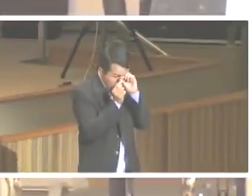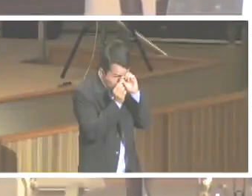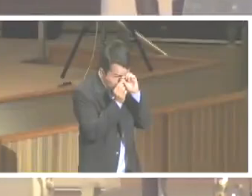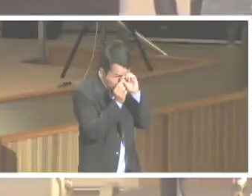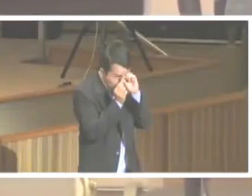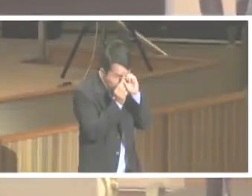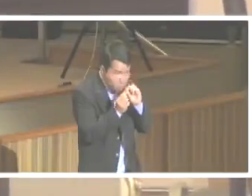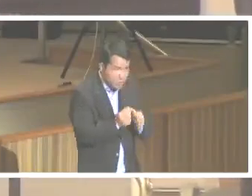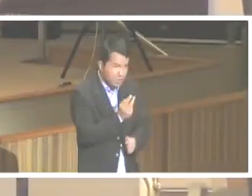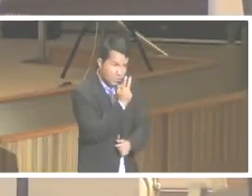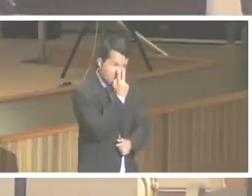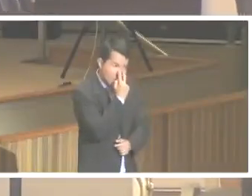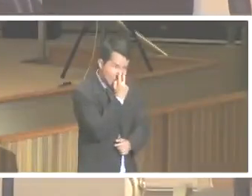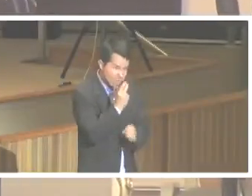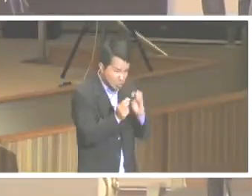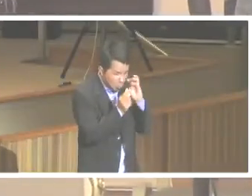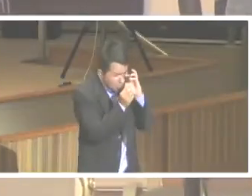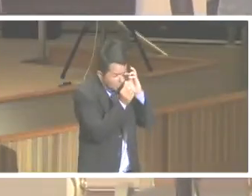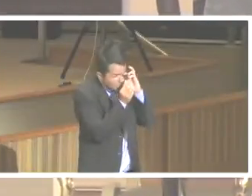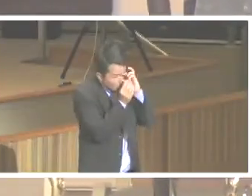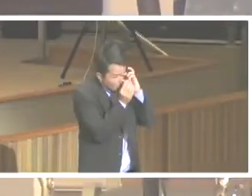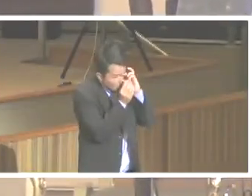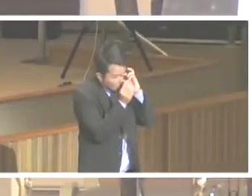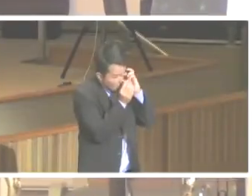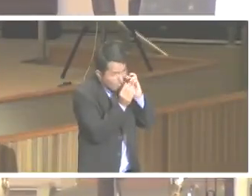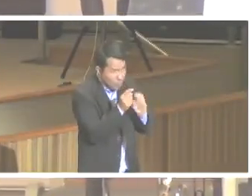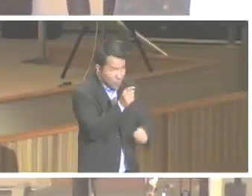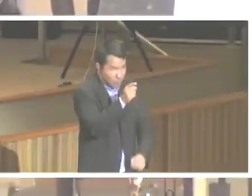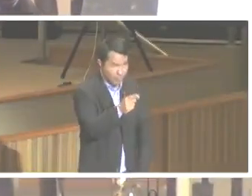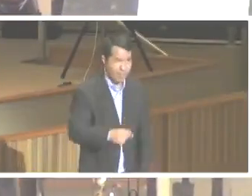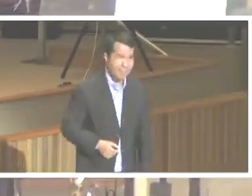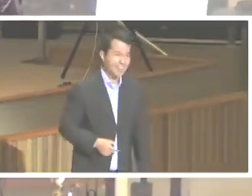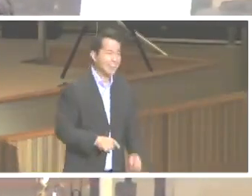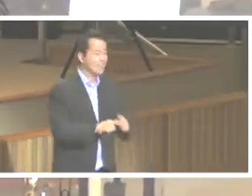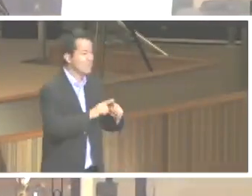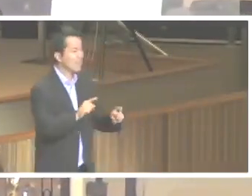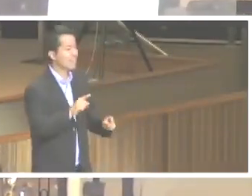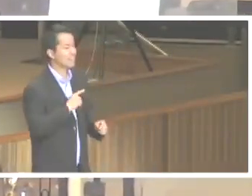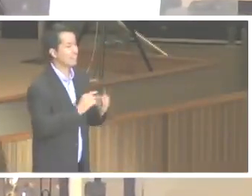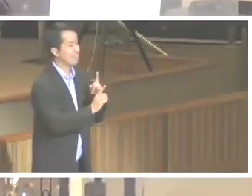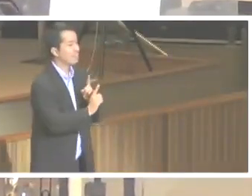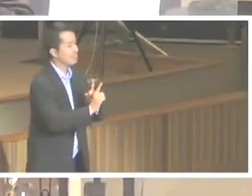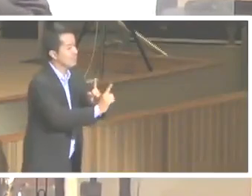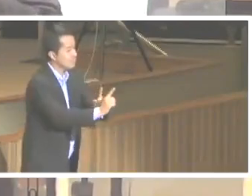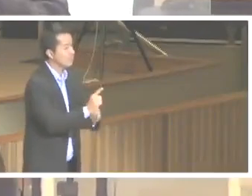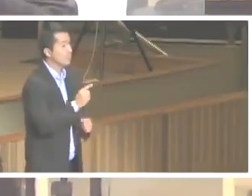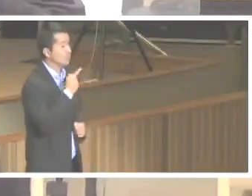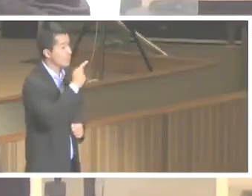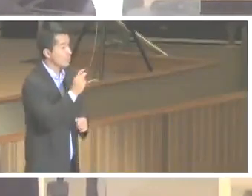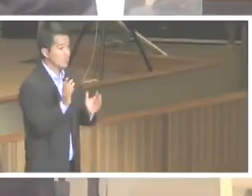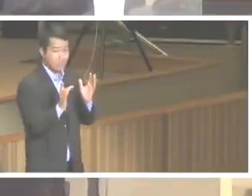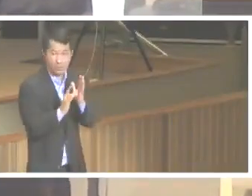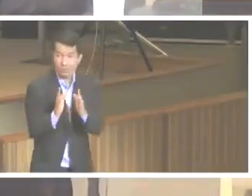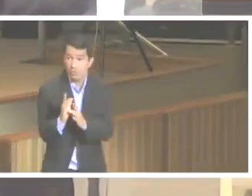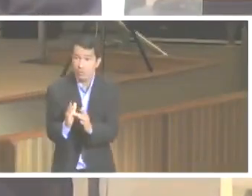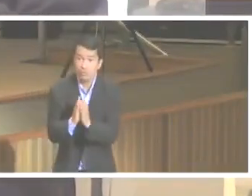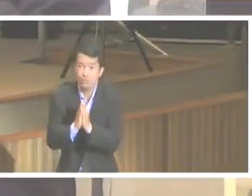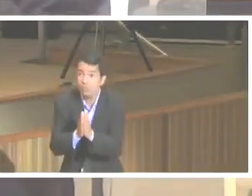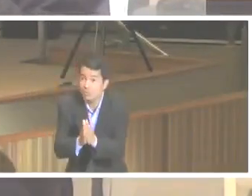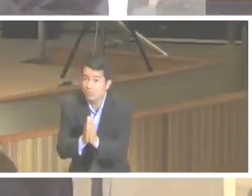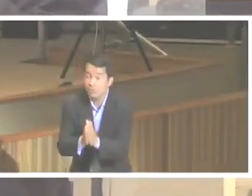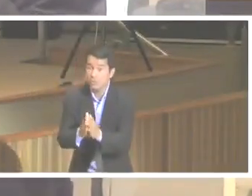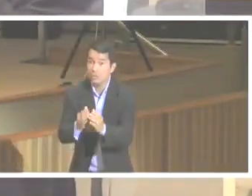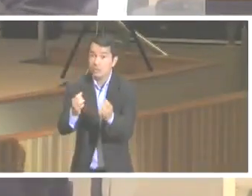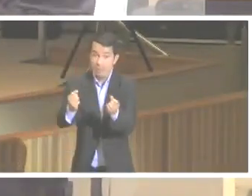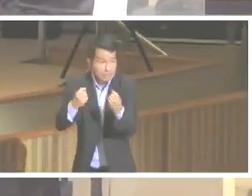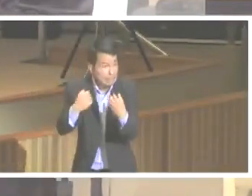discípulos disseram pra jesus jesus não é ensina nos a ter fé ou ajuda nos a tefé né